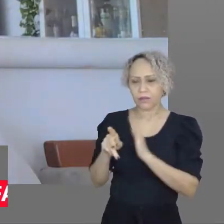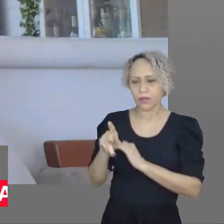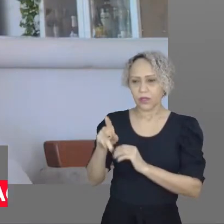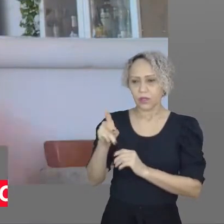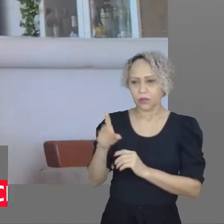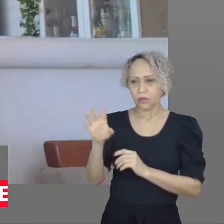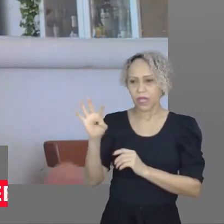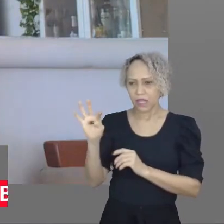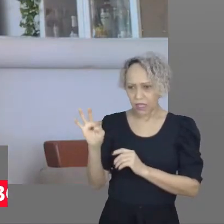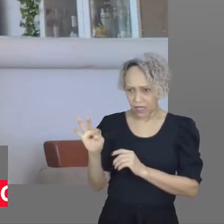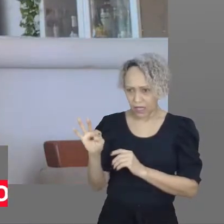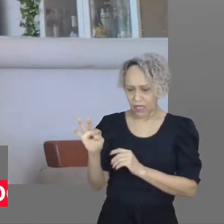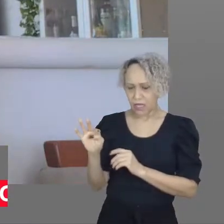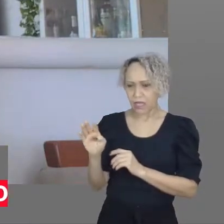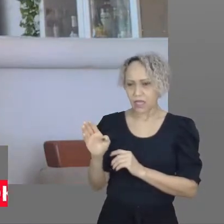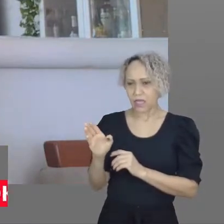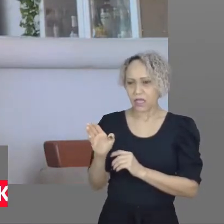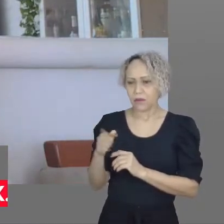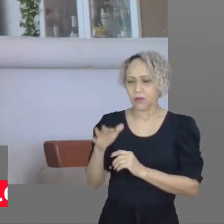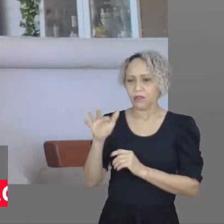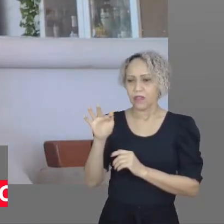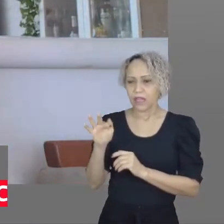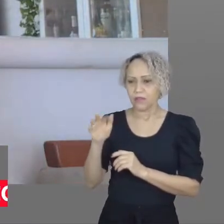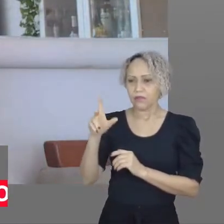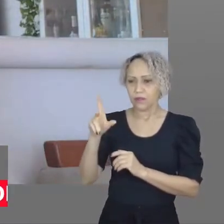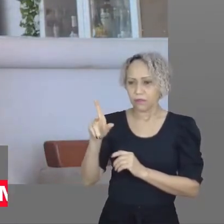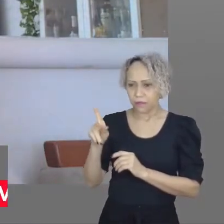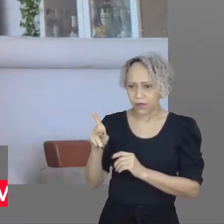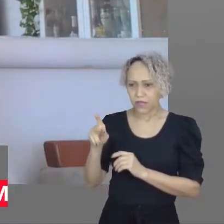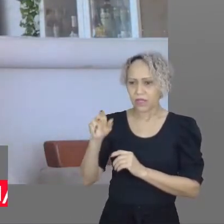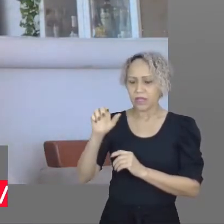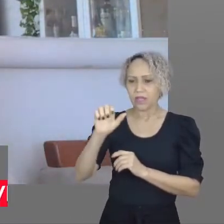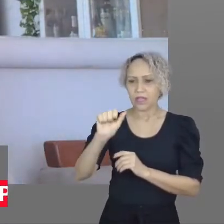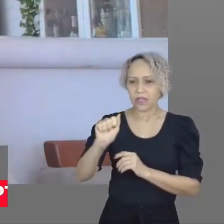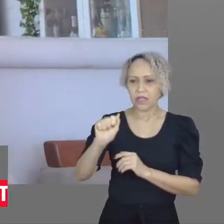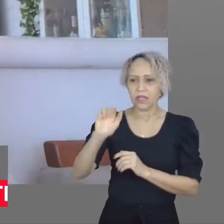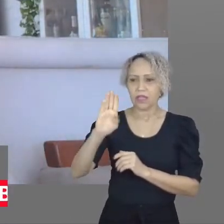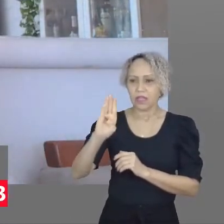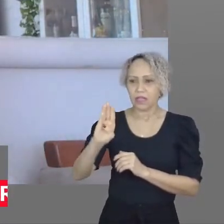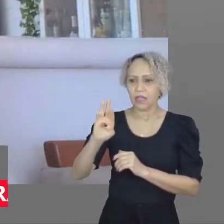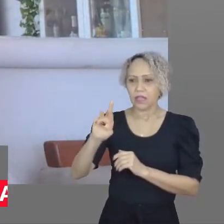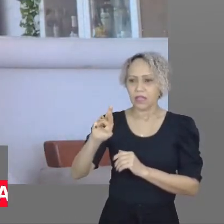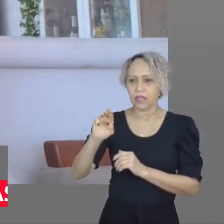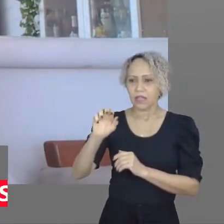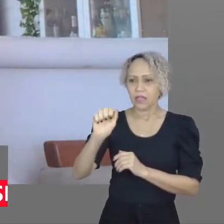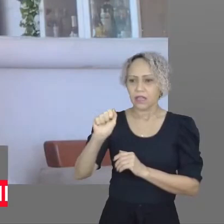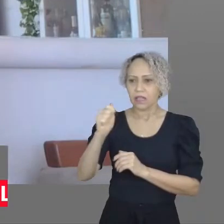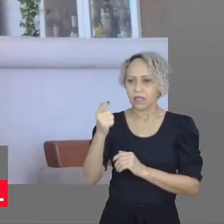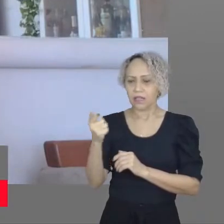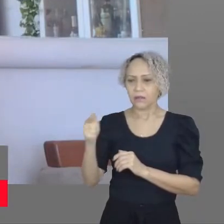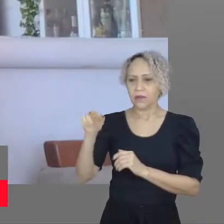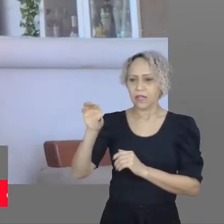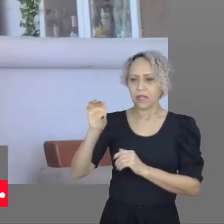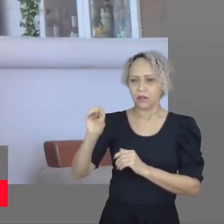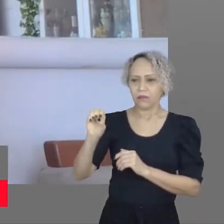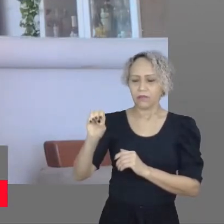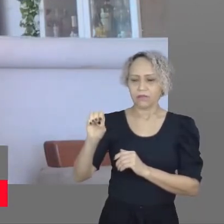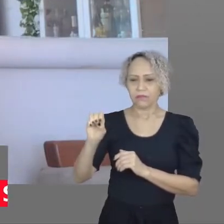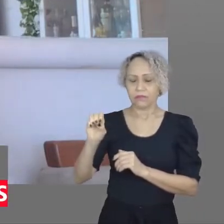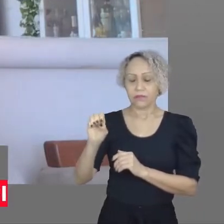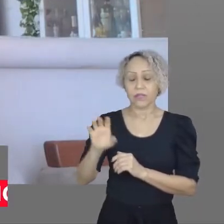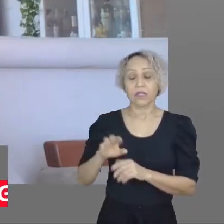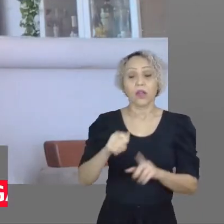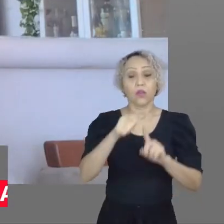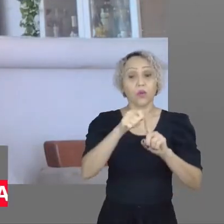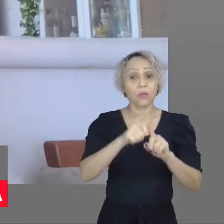@FPAbramo, que a gente sempre coloca lá o nosso calendário. E em Salvador, a gente vai ter também, no mês de maio, essas ações do